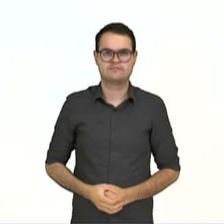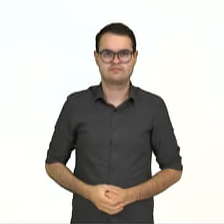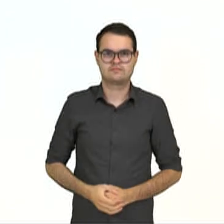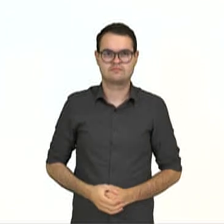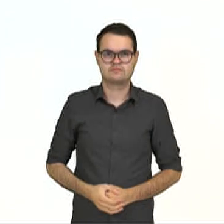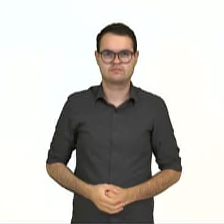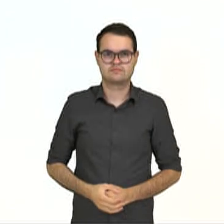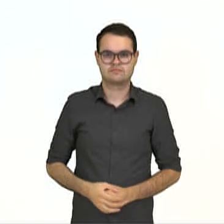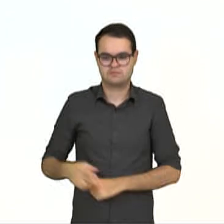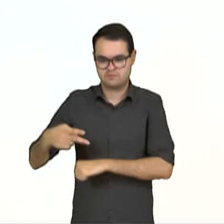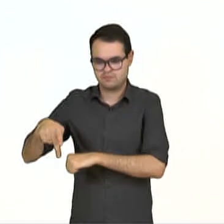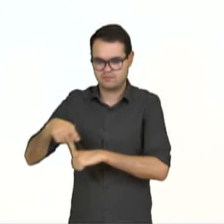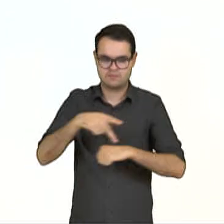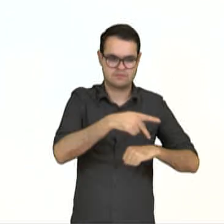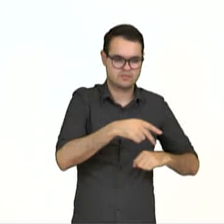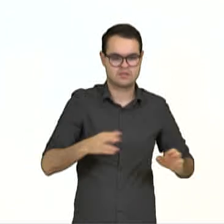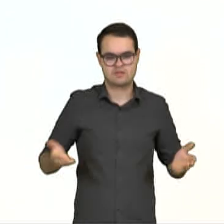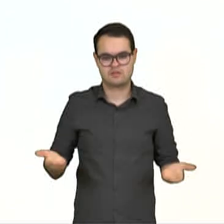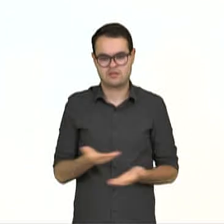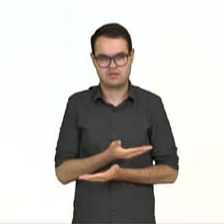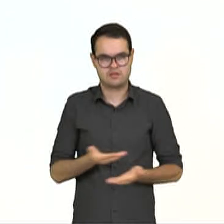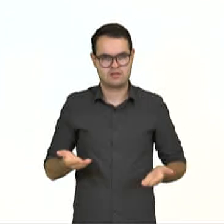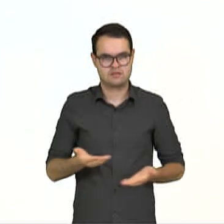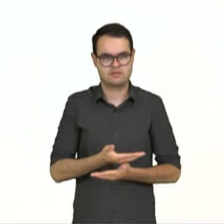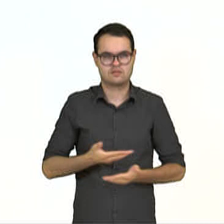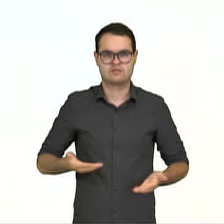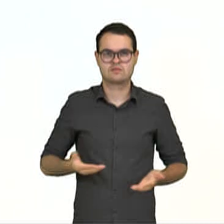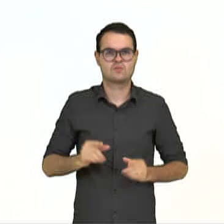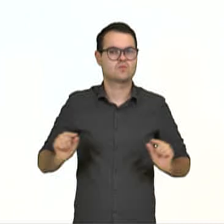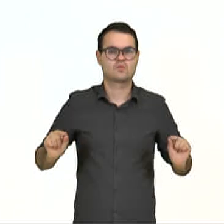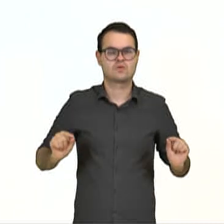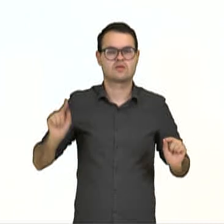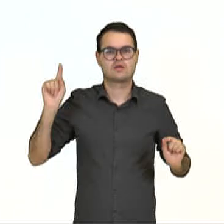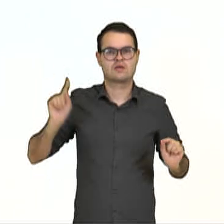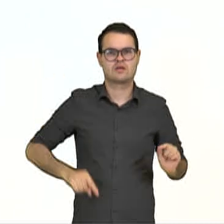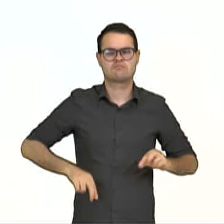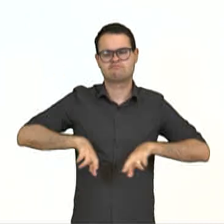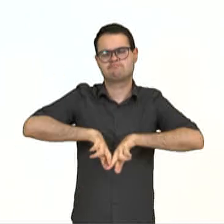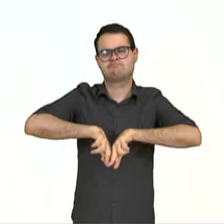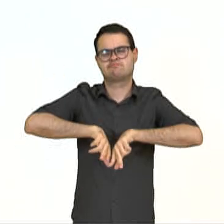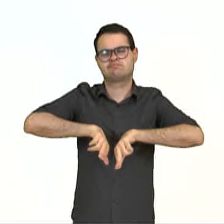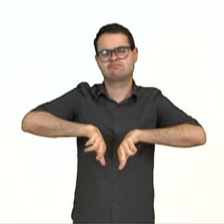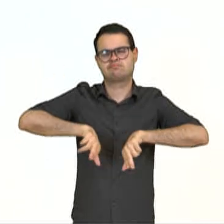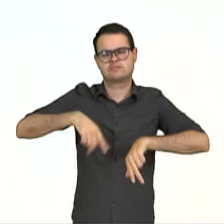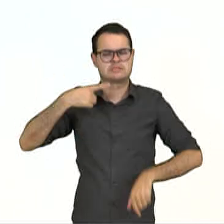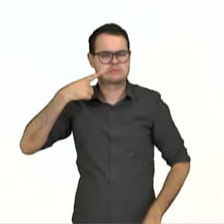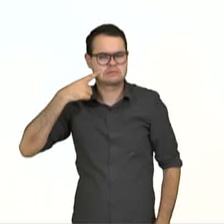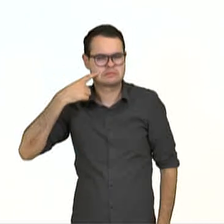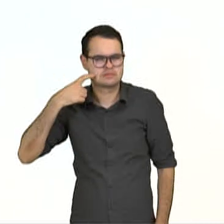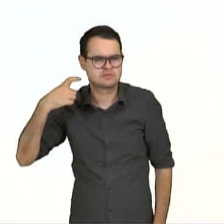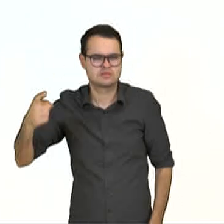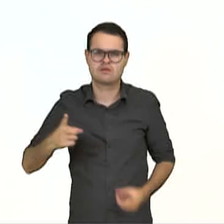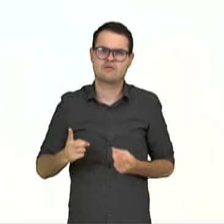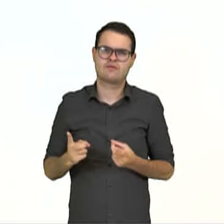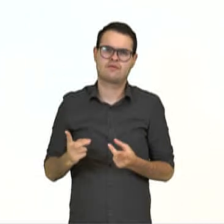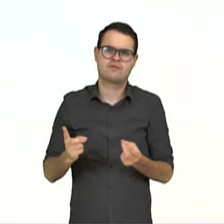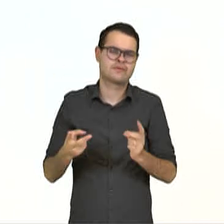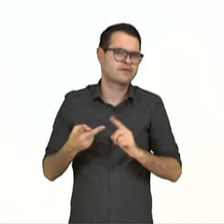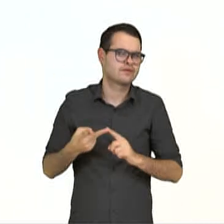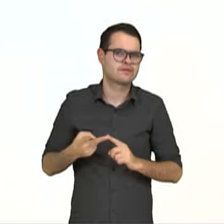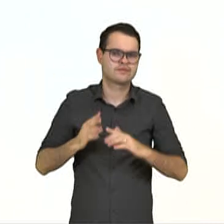relações bilaterais entre os países se baseiam em diversos interesses,